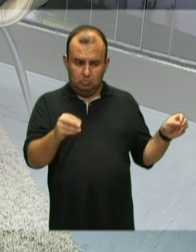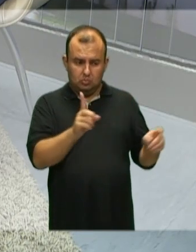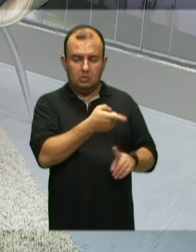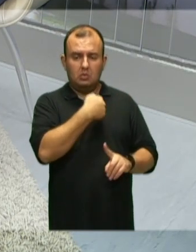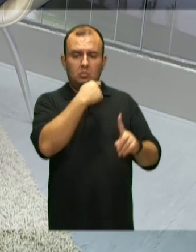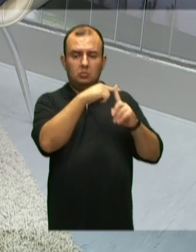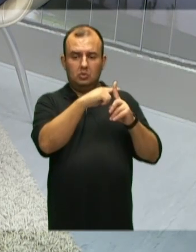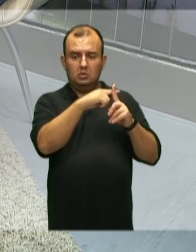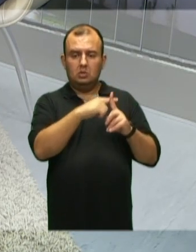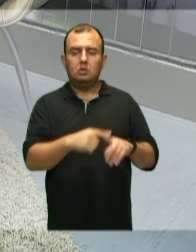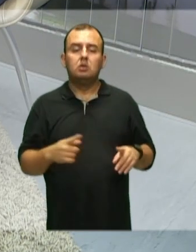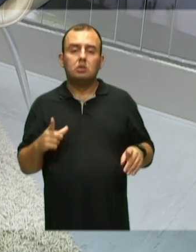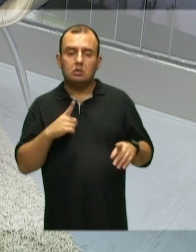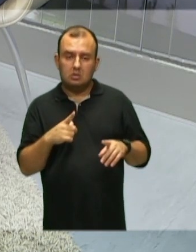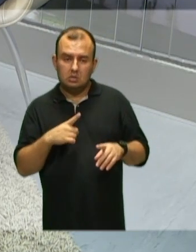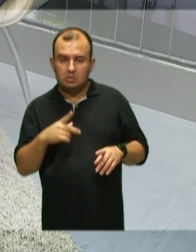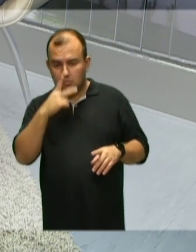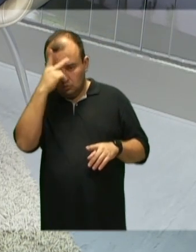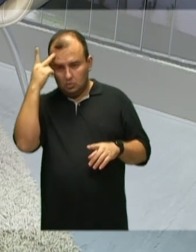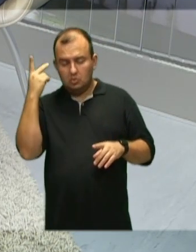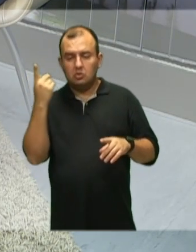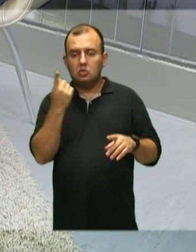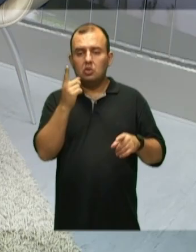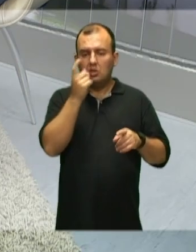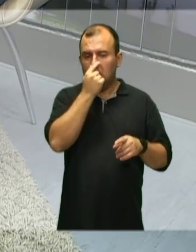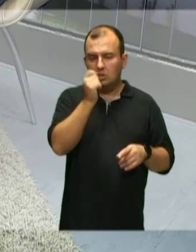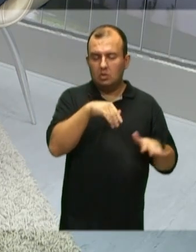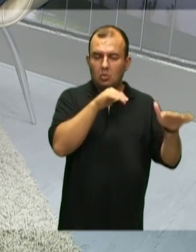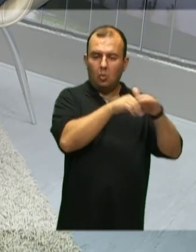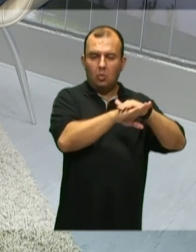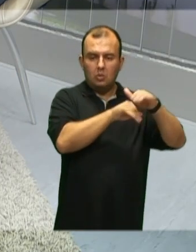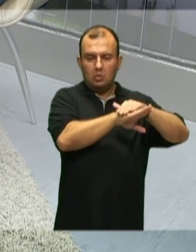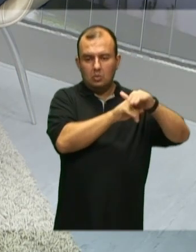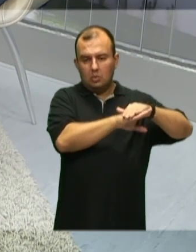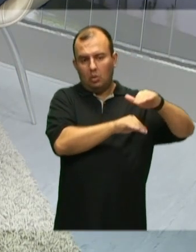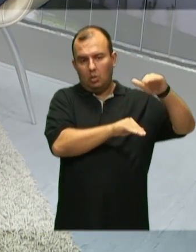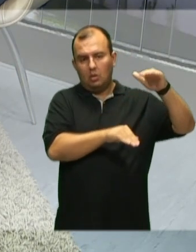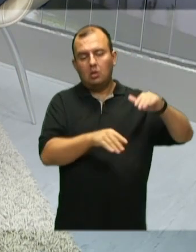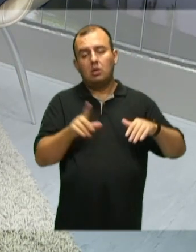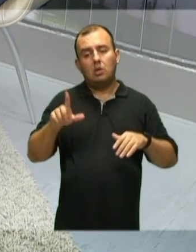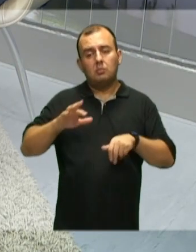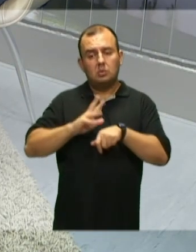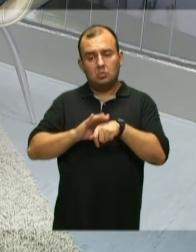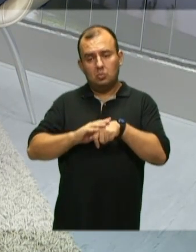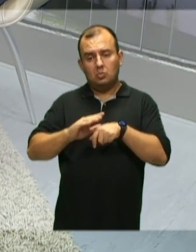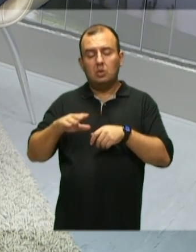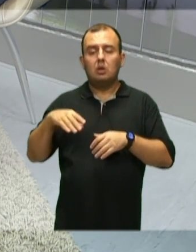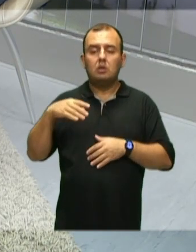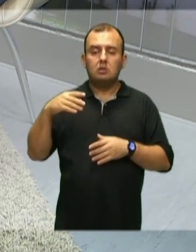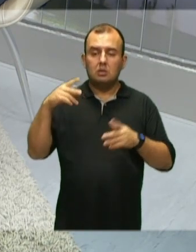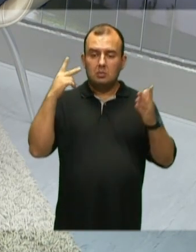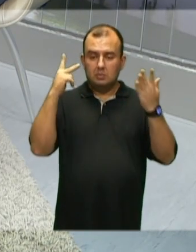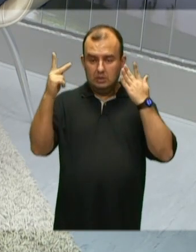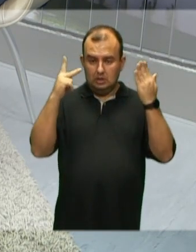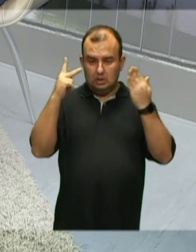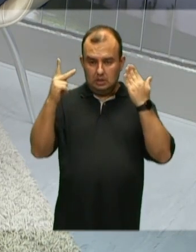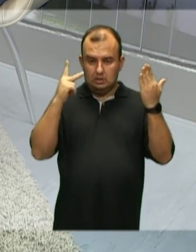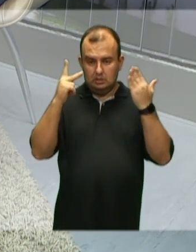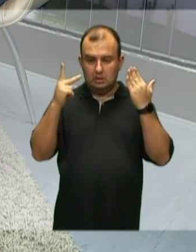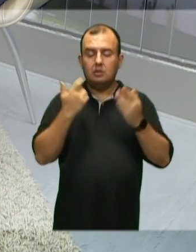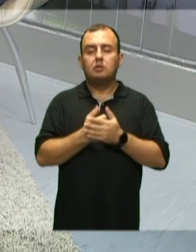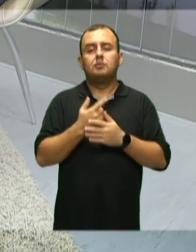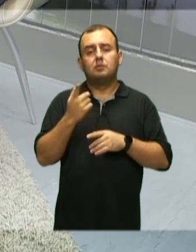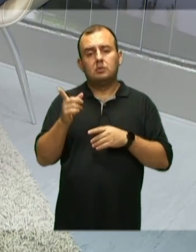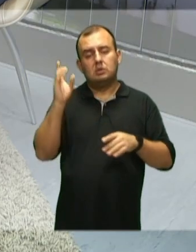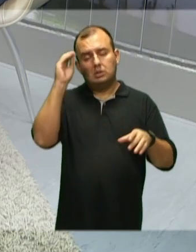coisa e tem também os acumuladores algumas pessoas que é uma uma doença psiquiátrica e a pessoa é acumuladora ela acumula de tudo